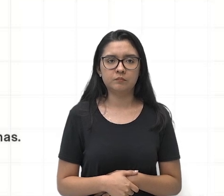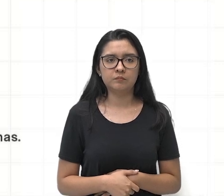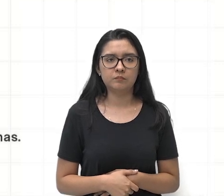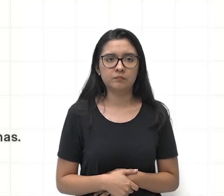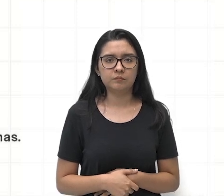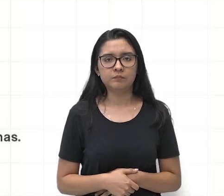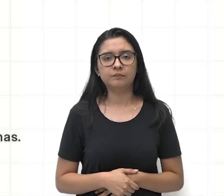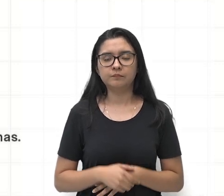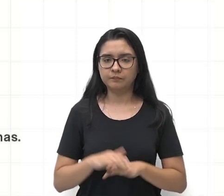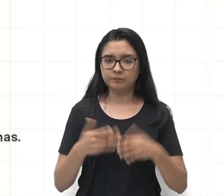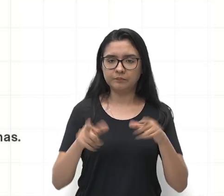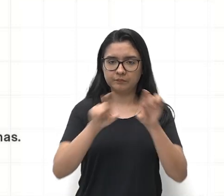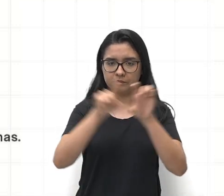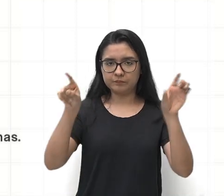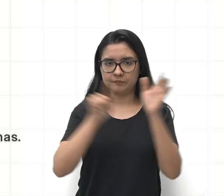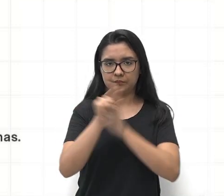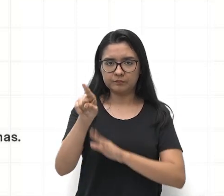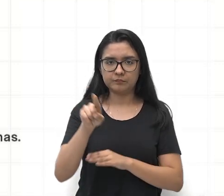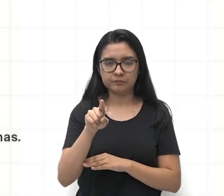A questão diz isso daqui, né?